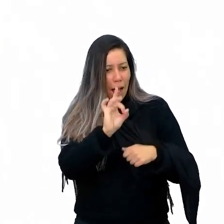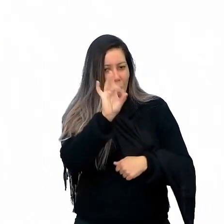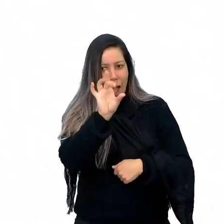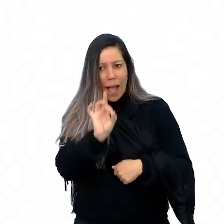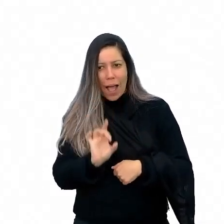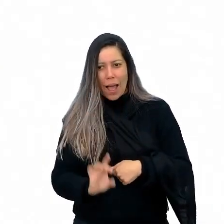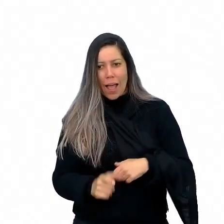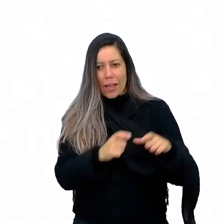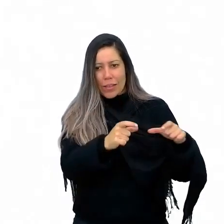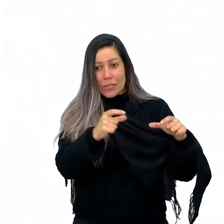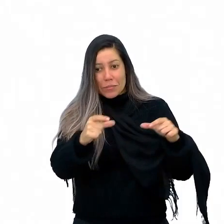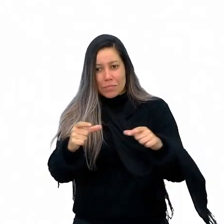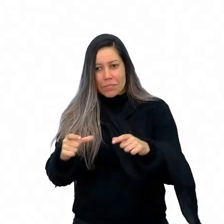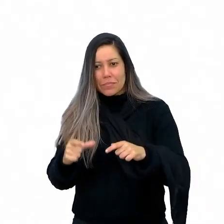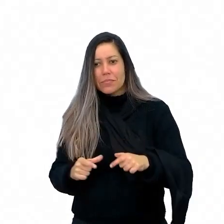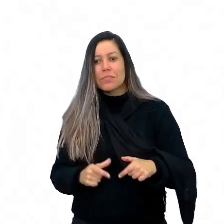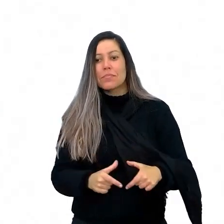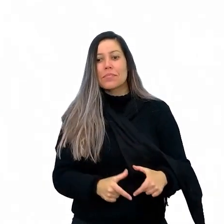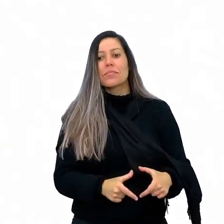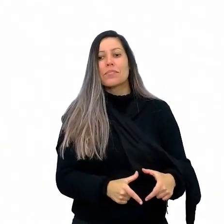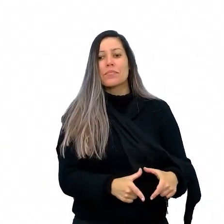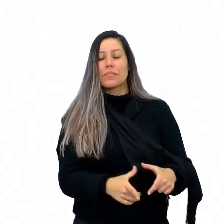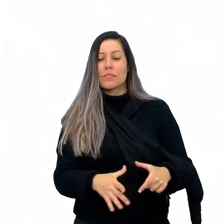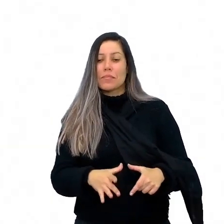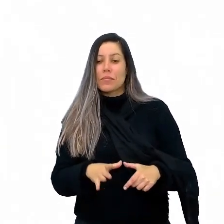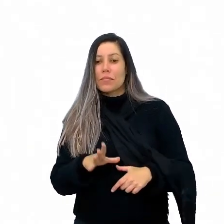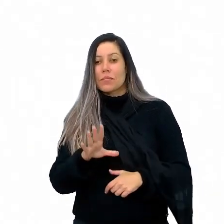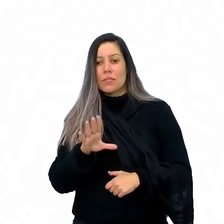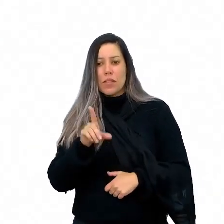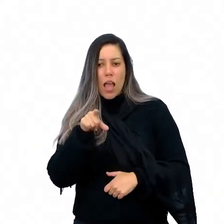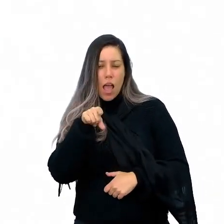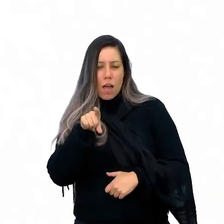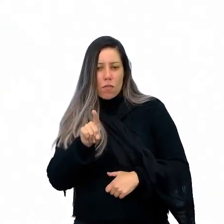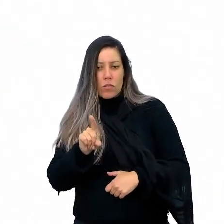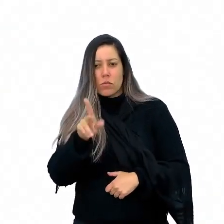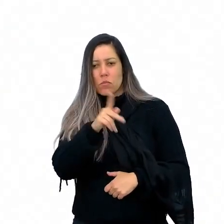único que tem competência suficiente para fazer isso é você,